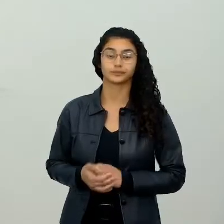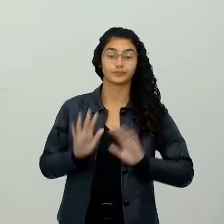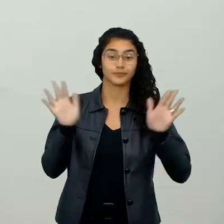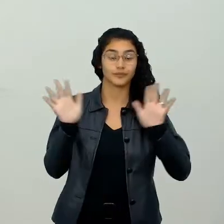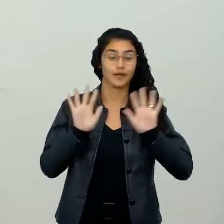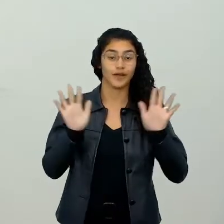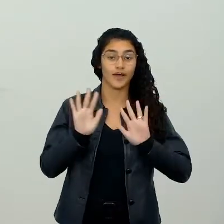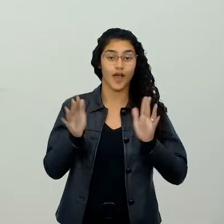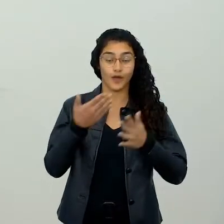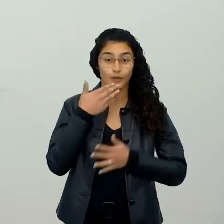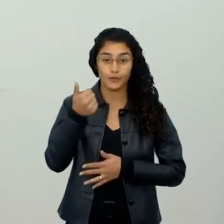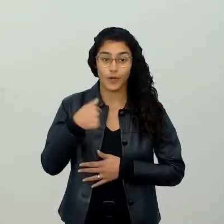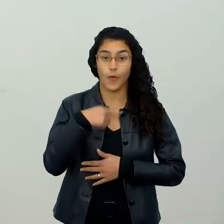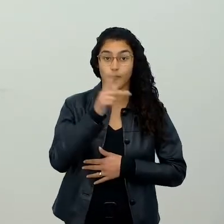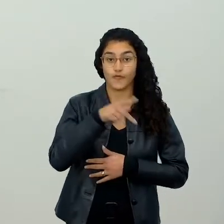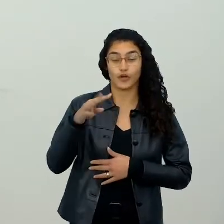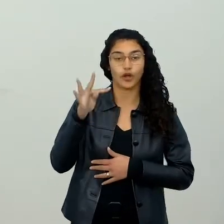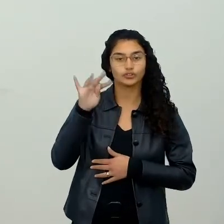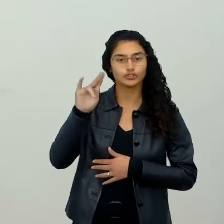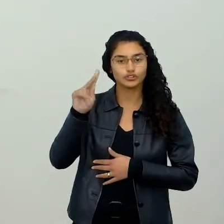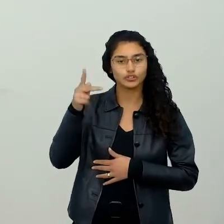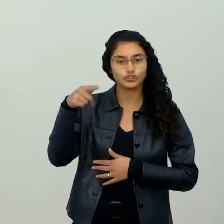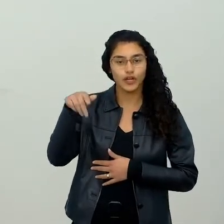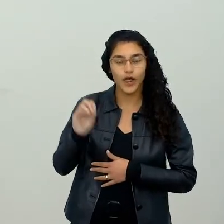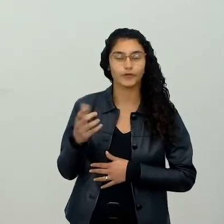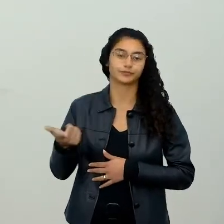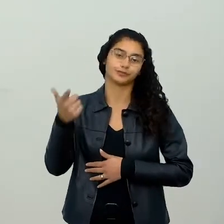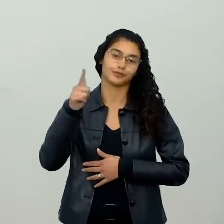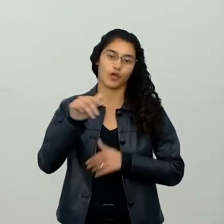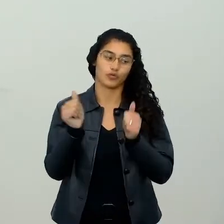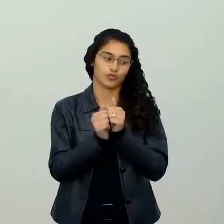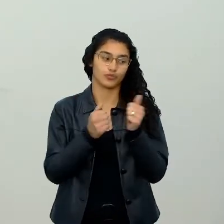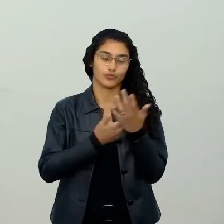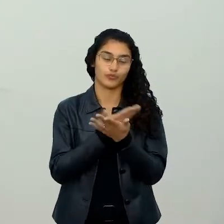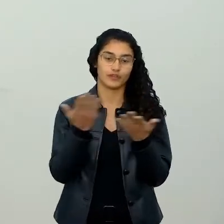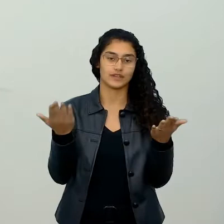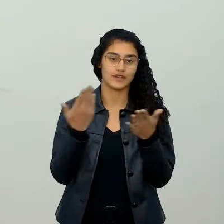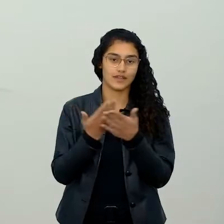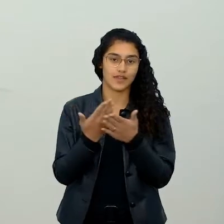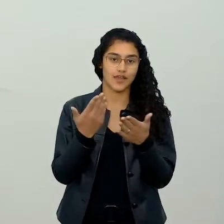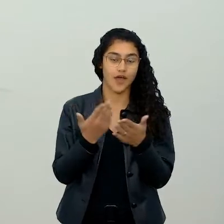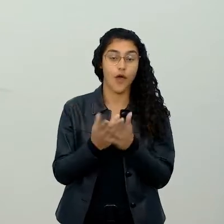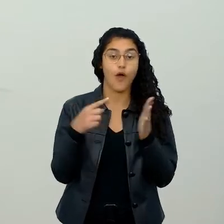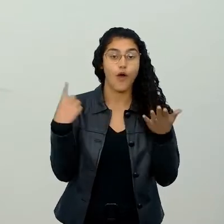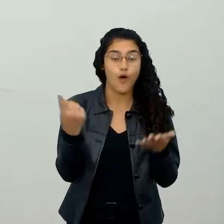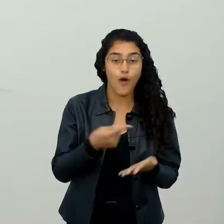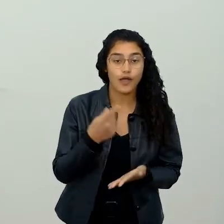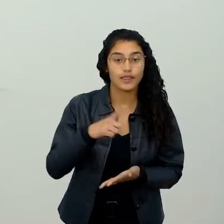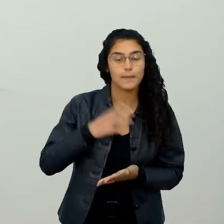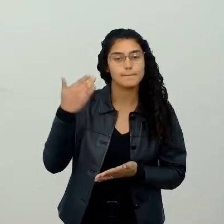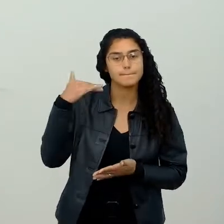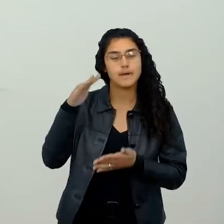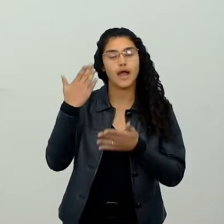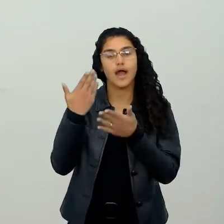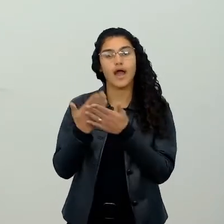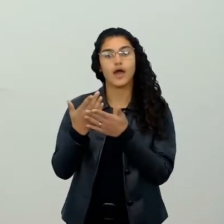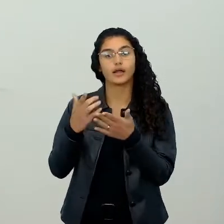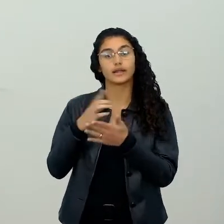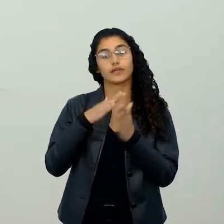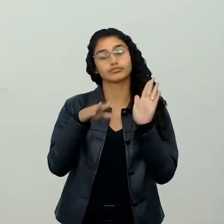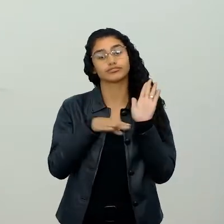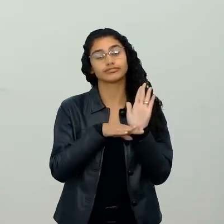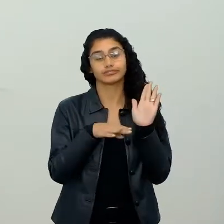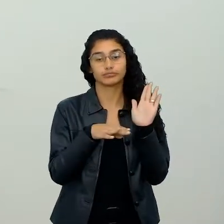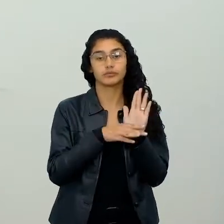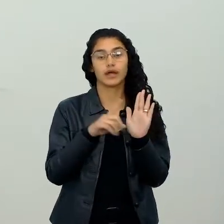E aí, pessoal, tudo bem? Eu sou o professor Thiago Lazarim, mais uma vez com vocês. Hoje, então, nós vamos ter mais uma aula, a última,